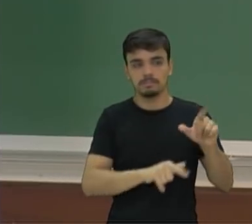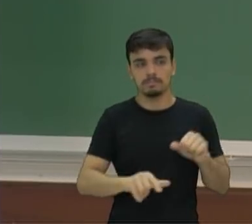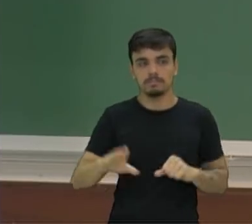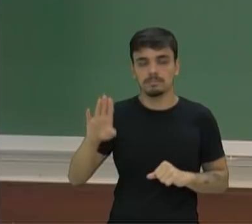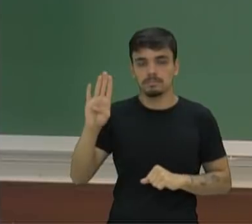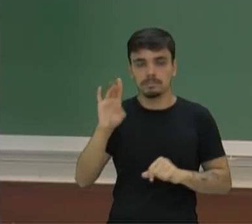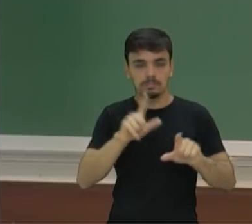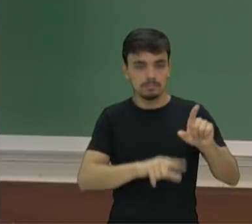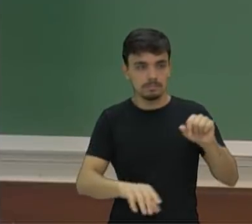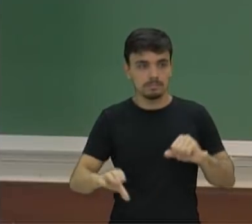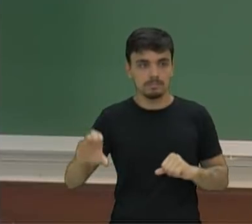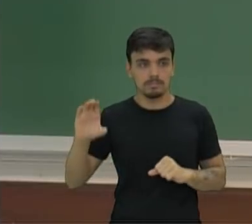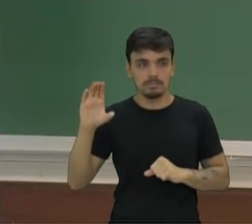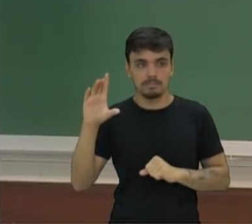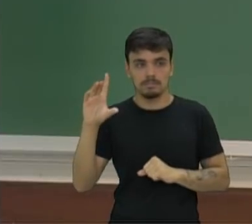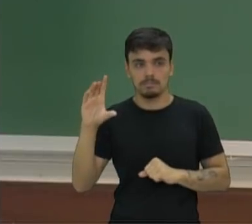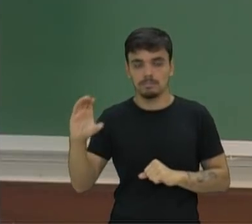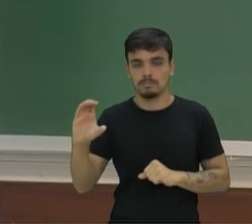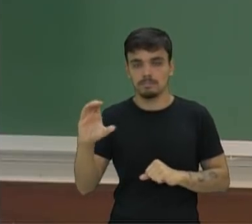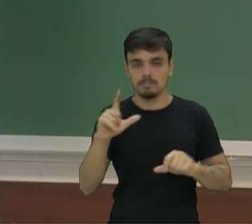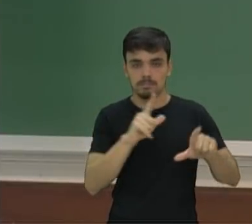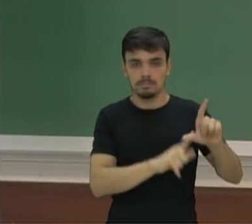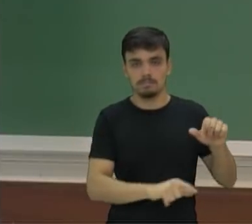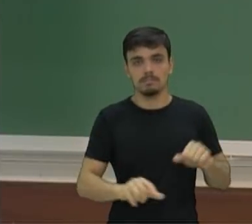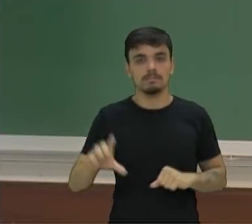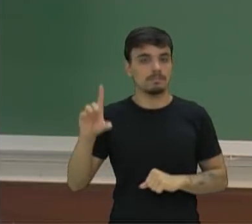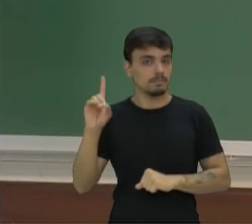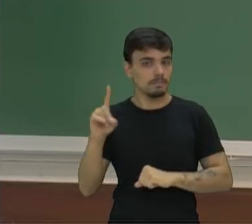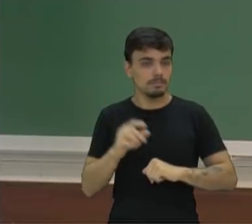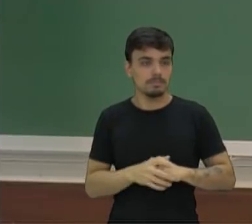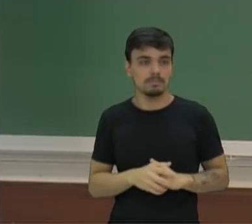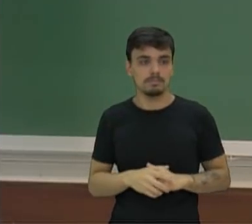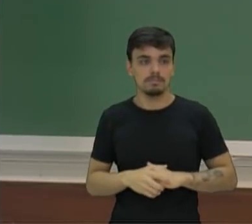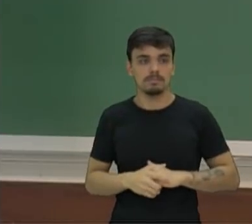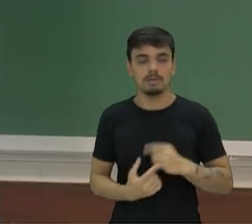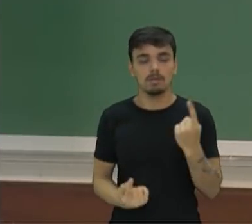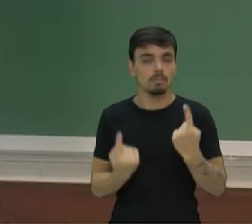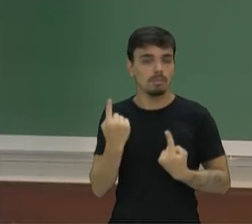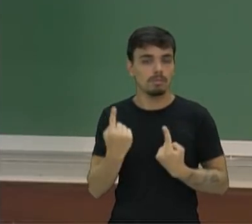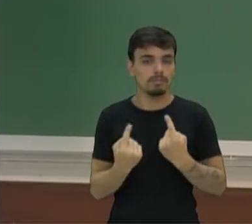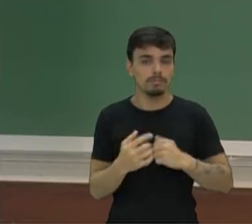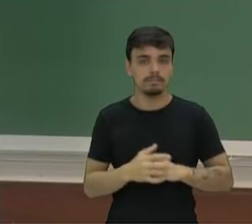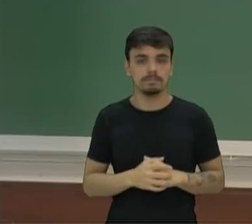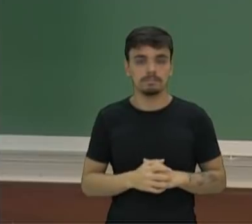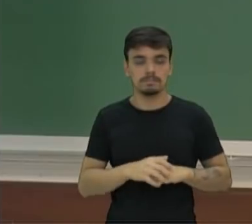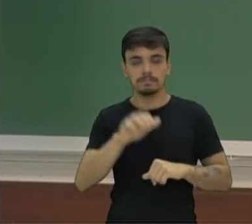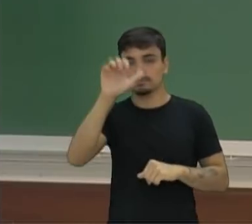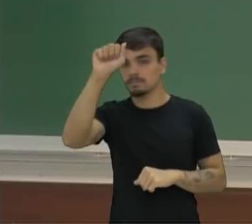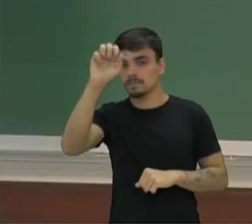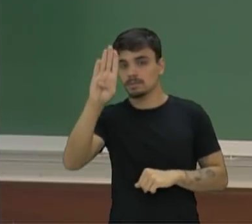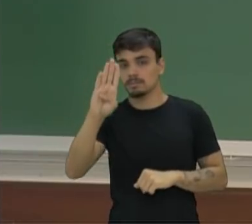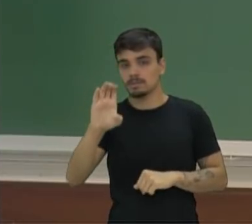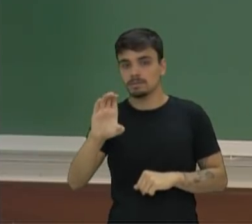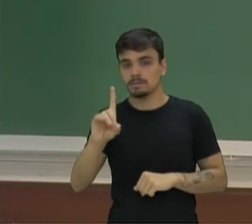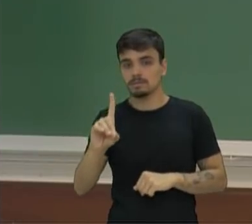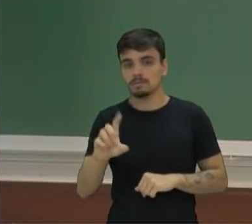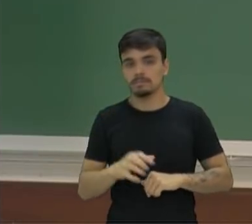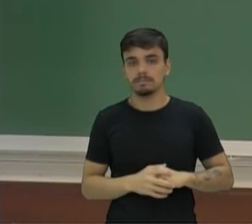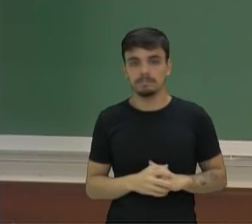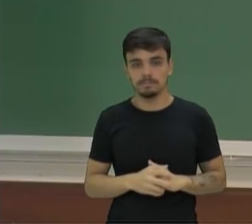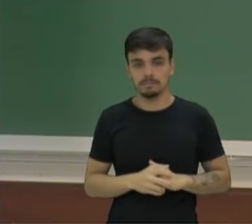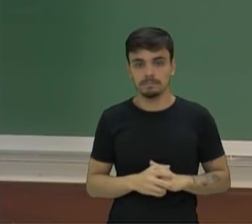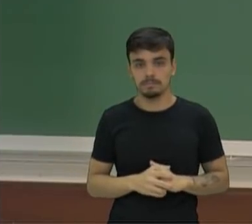C, pireu. Eu que tô pirando, pelo amor de Deus. Letra D, floreu. Letra A, B, C ou D? Tá fácil, né,